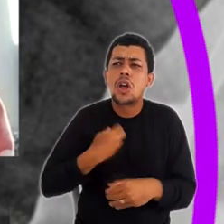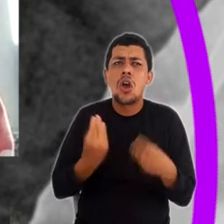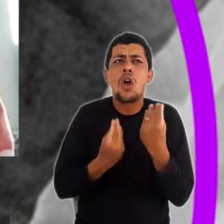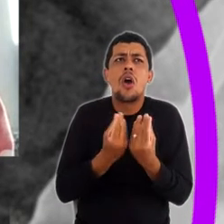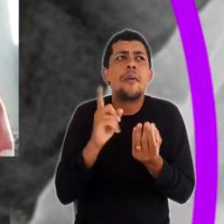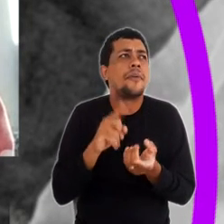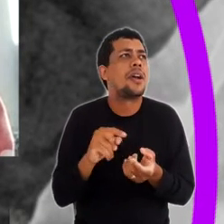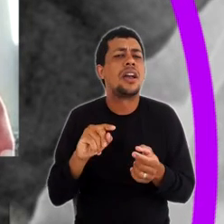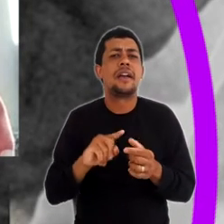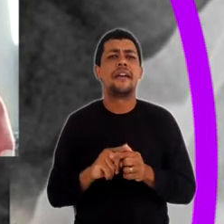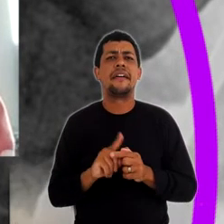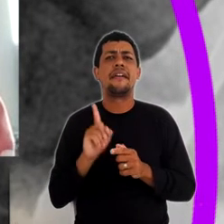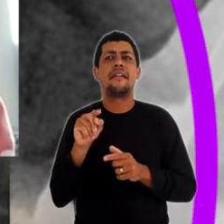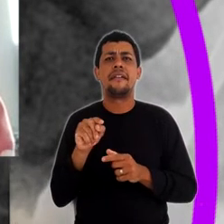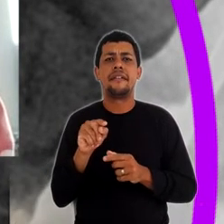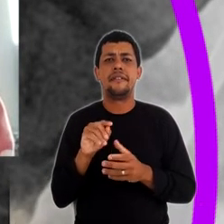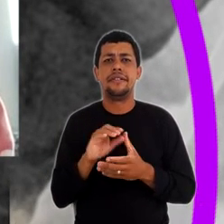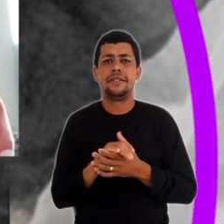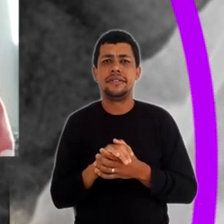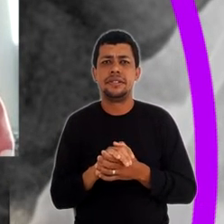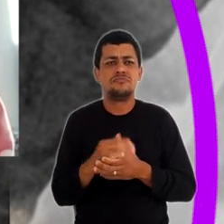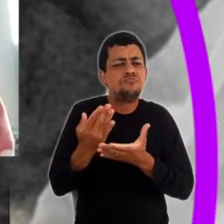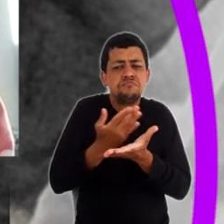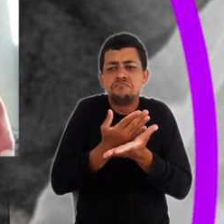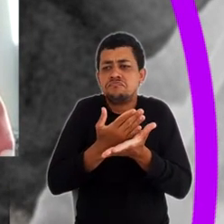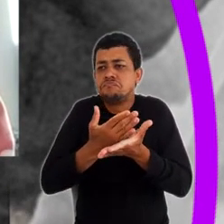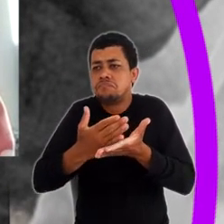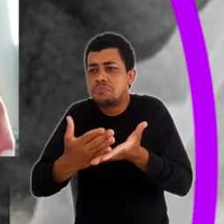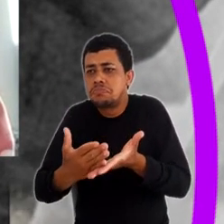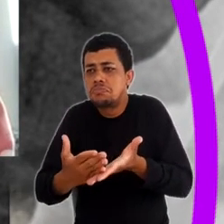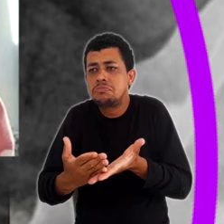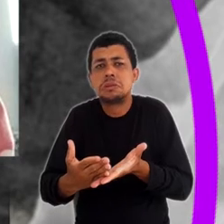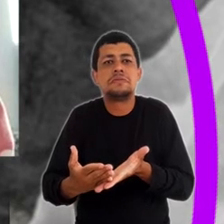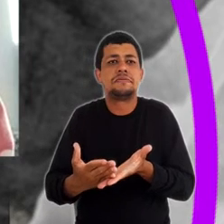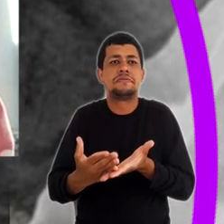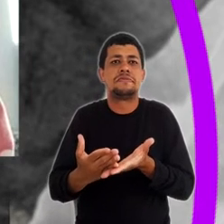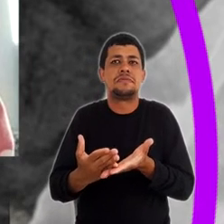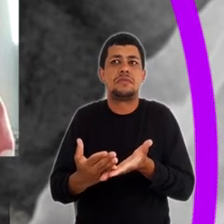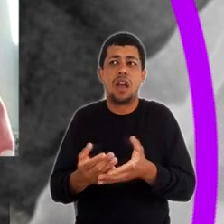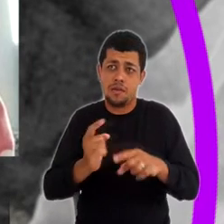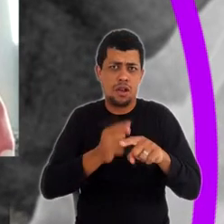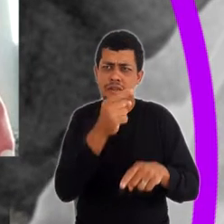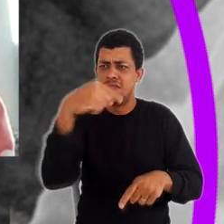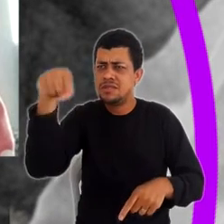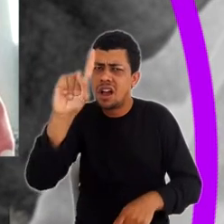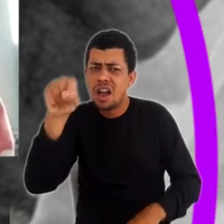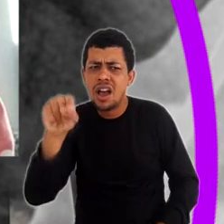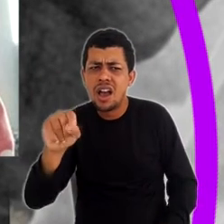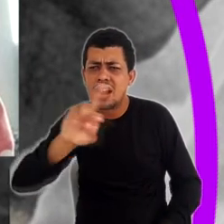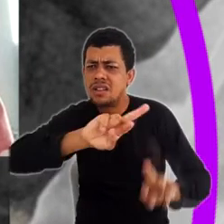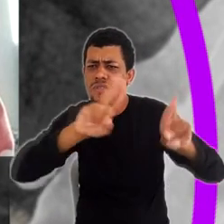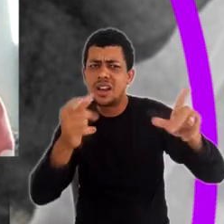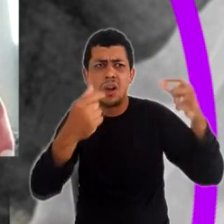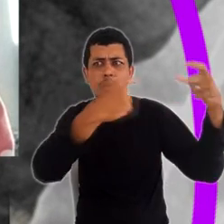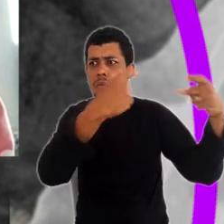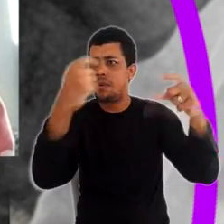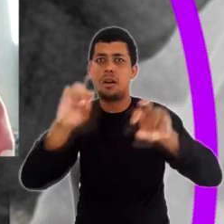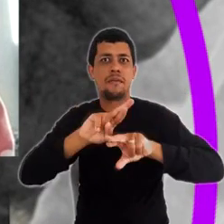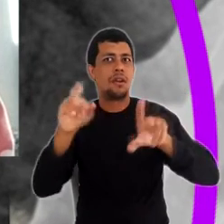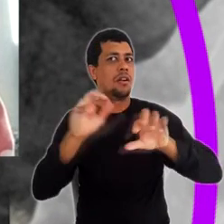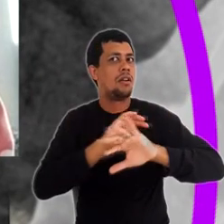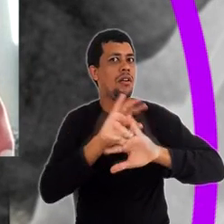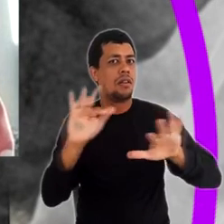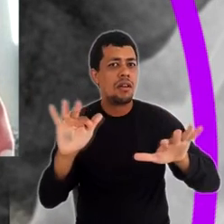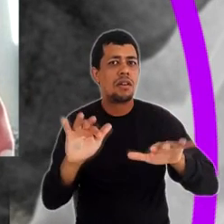como foi que vocês começaram? Porque vocês são diferentes. Uma é de Alta Floresta,